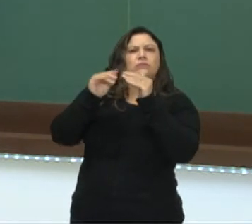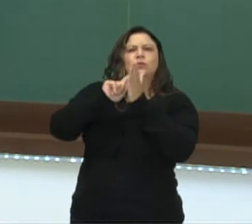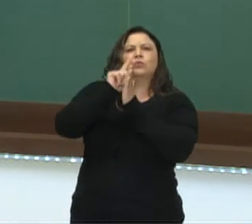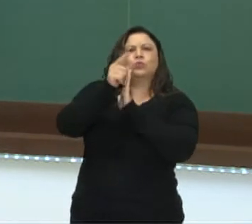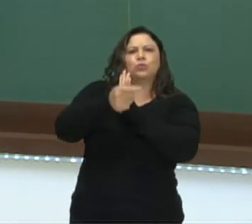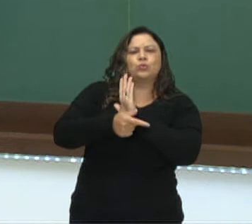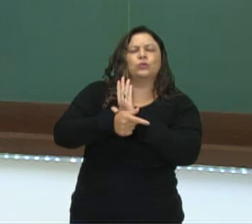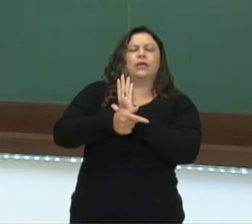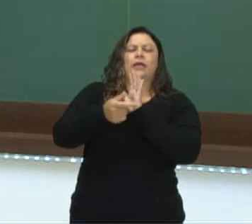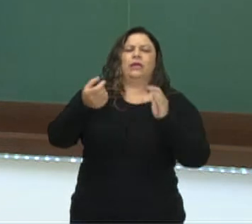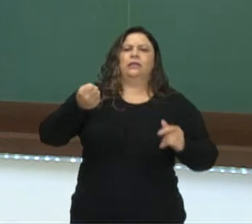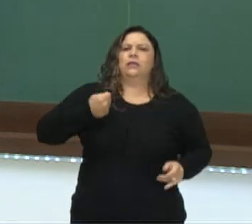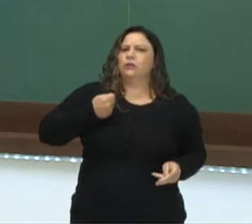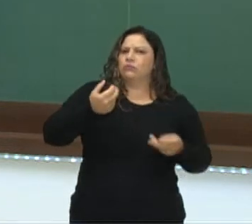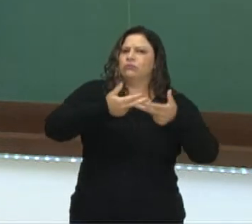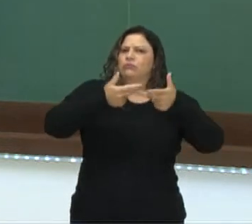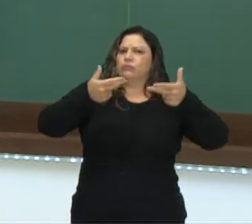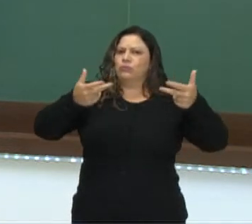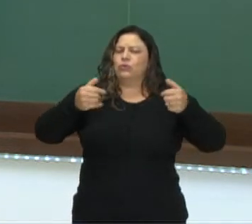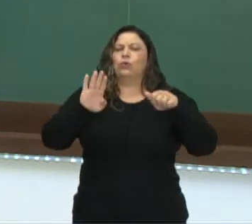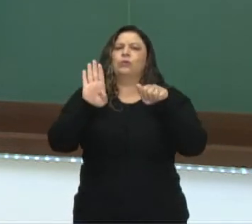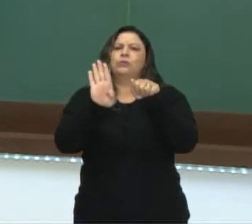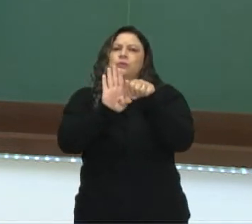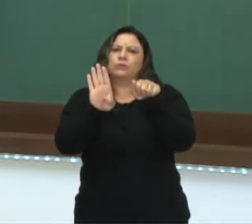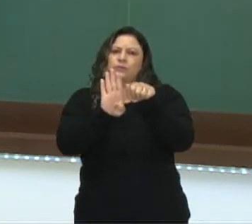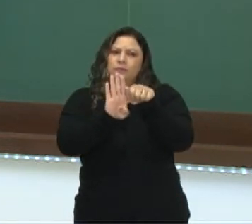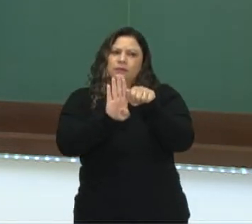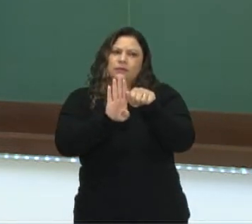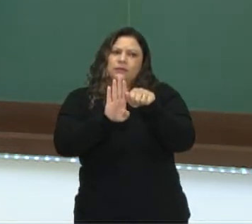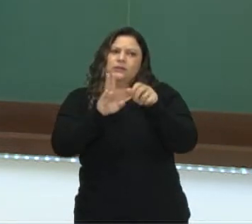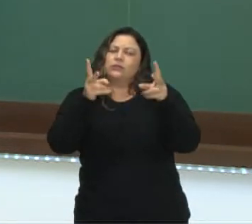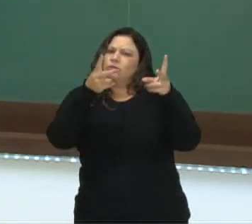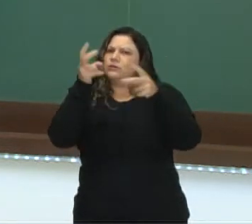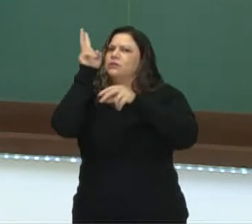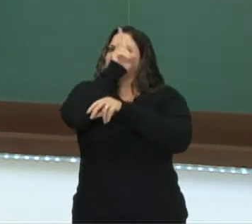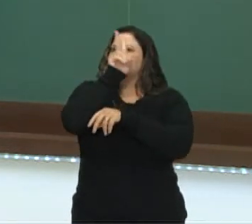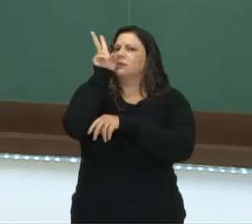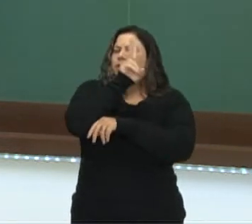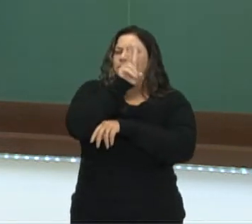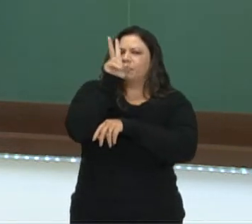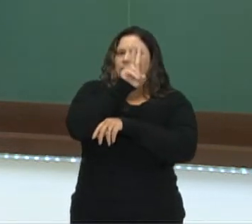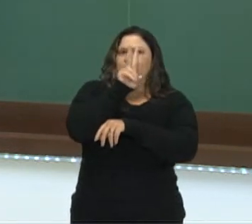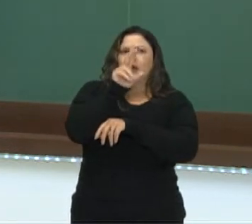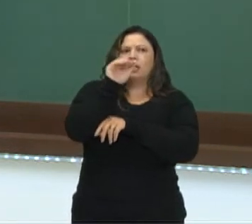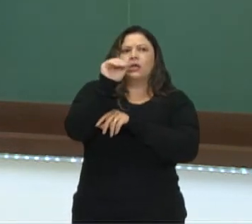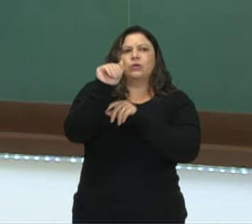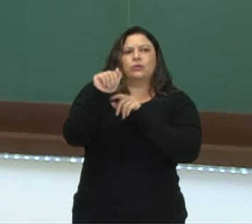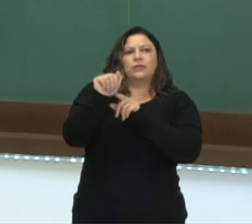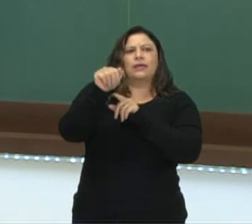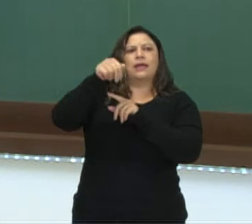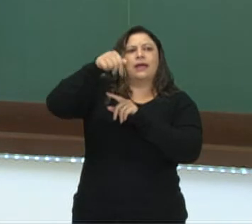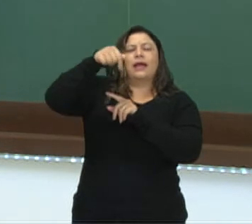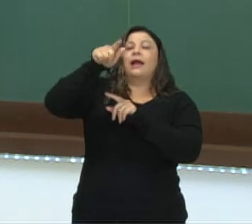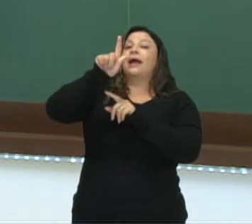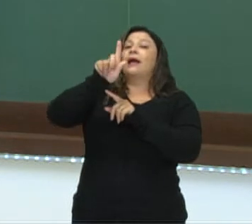gênero, o número, né, do substantivo, tá? Lembrando que águila é o quê?